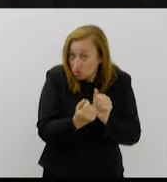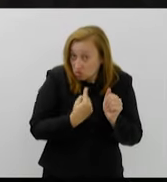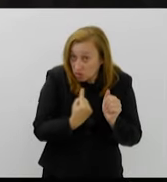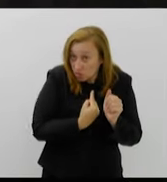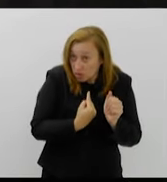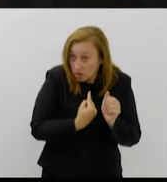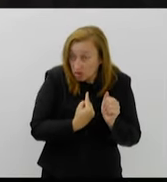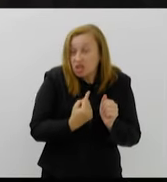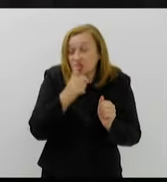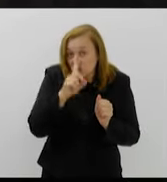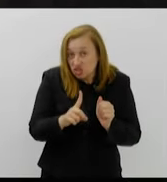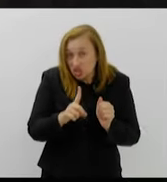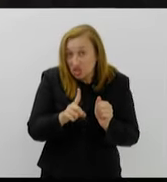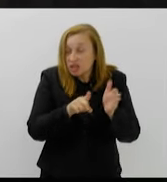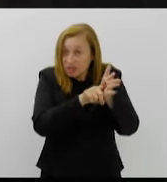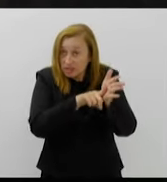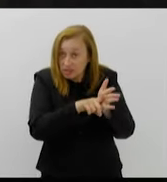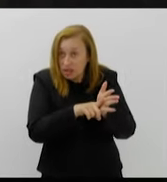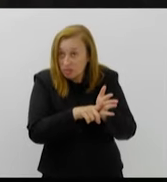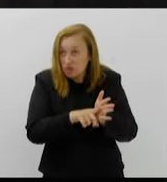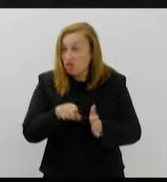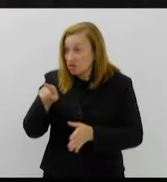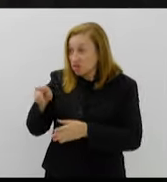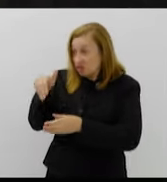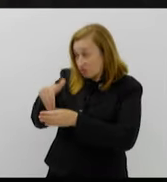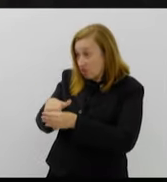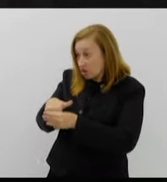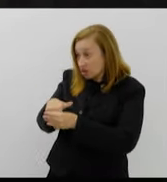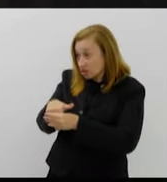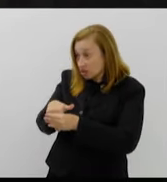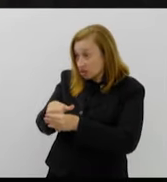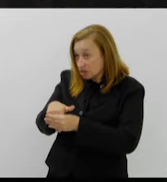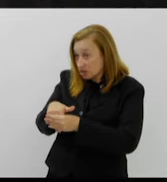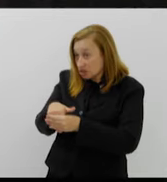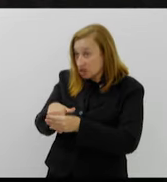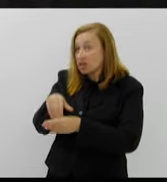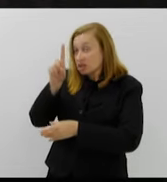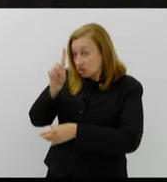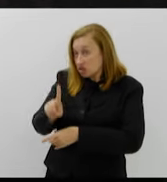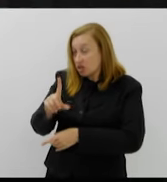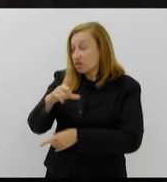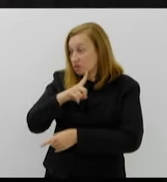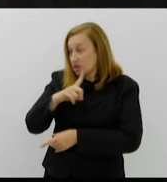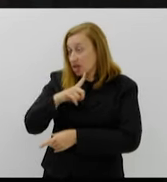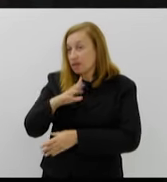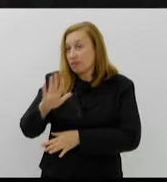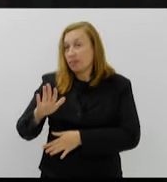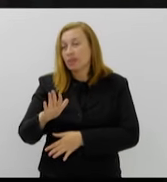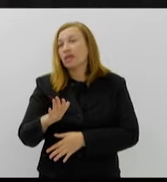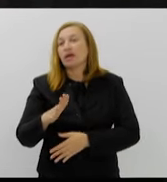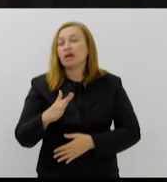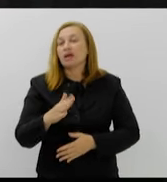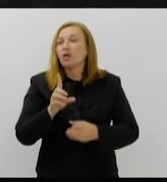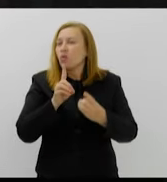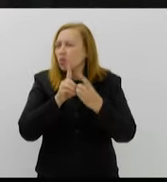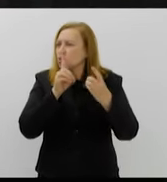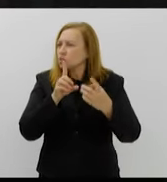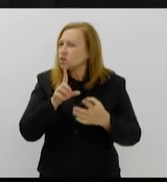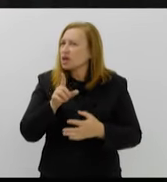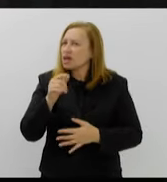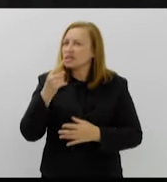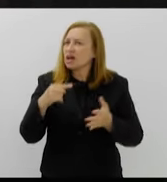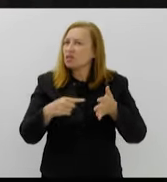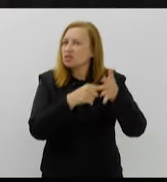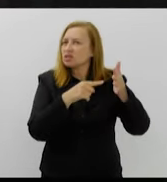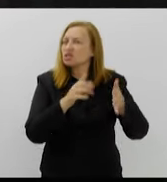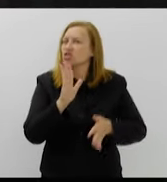direito a fazer exame você vota com a gente tem direito de fazer ter sua consulta essa denúncia